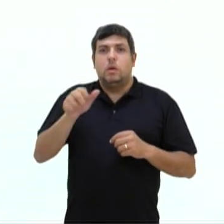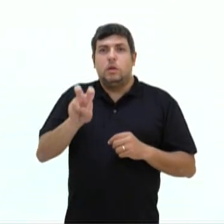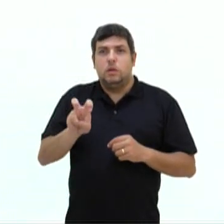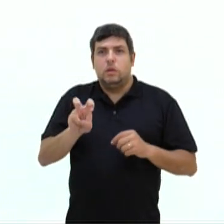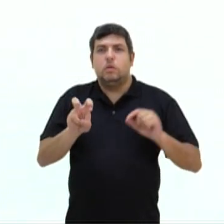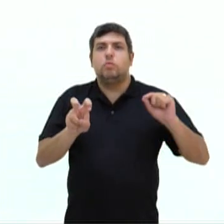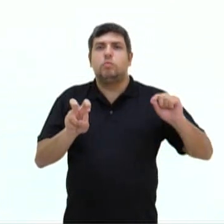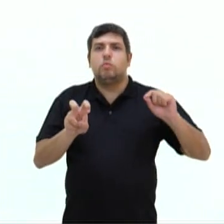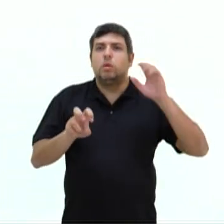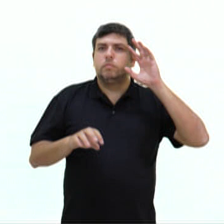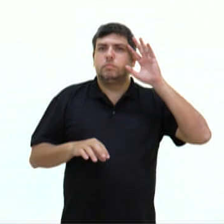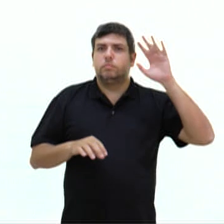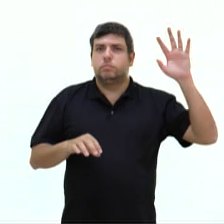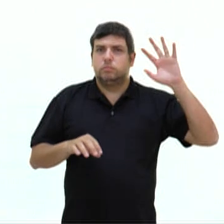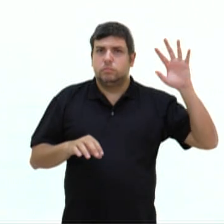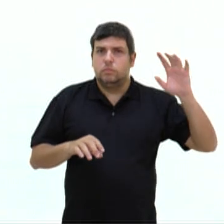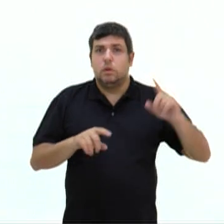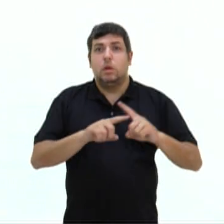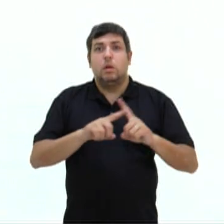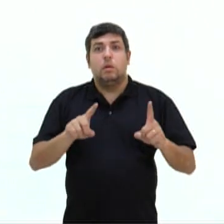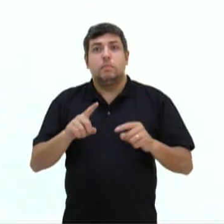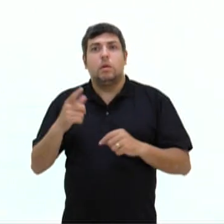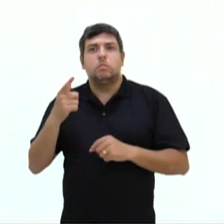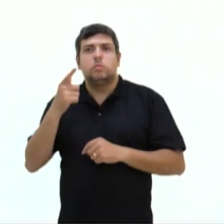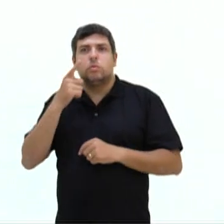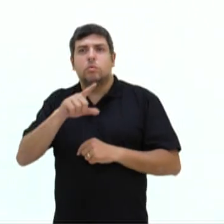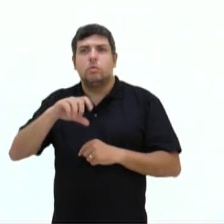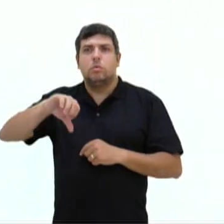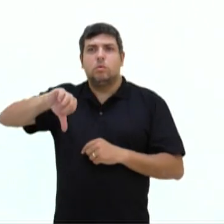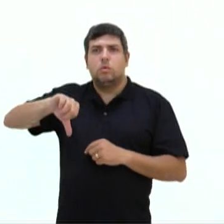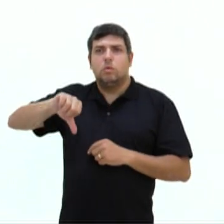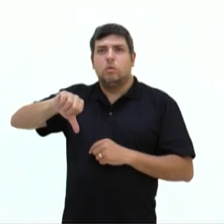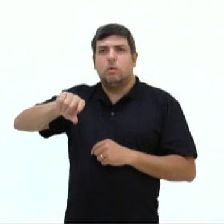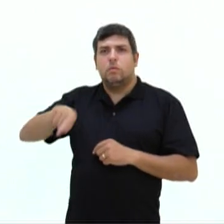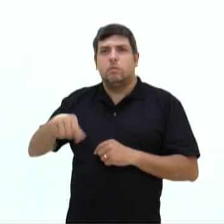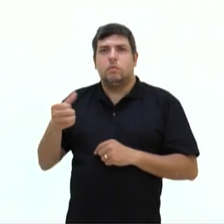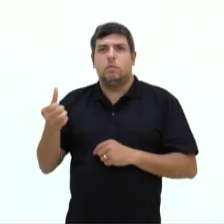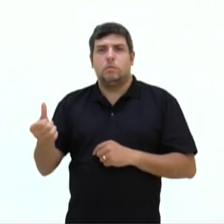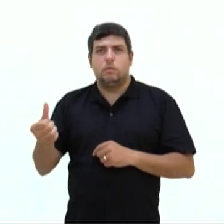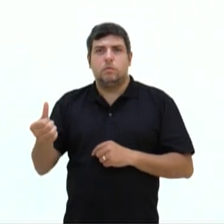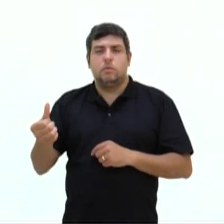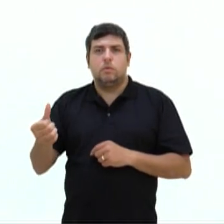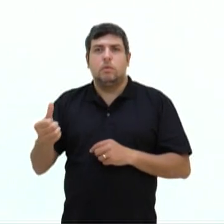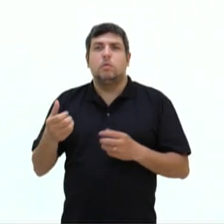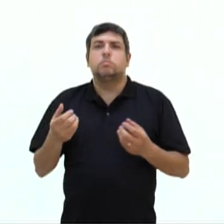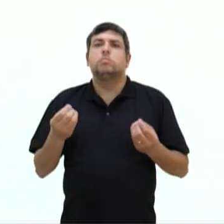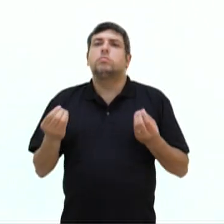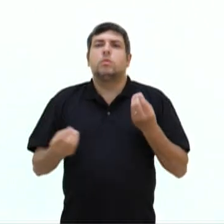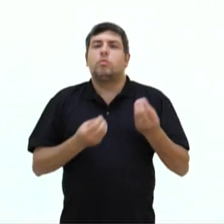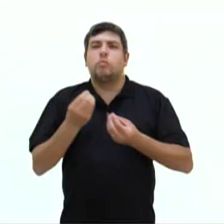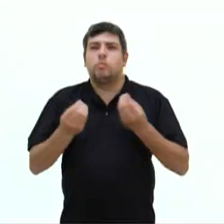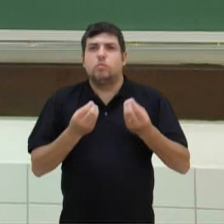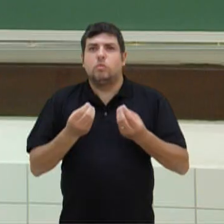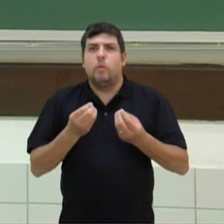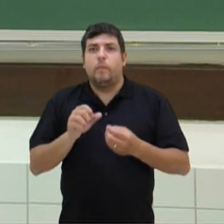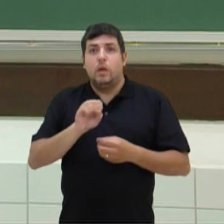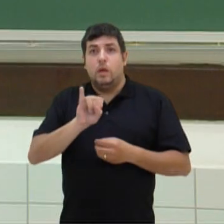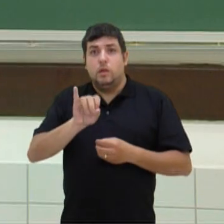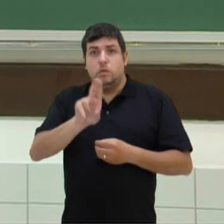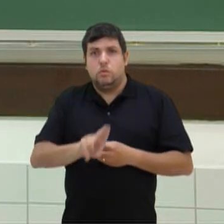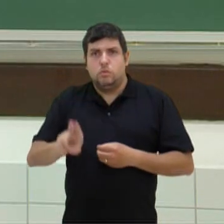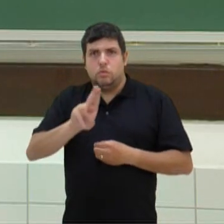esperada. Porém, a quantidade de produto obtida foi 9,6, tá? Então, como é que vai ficar lá? Se eu quiser usar a